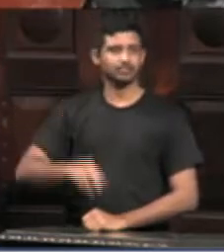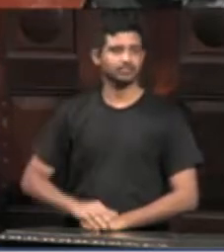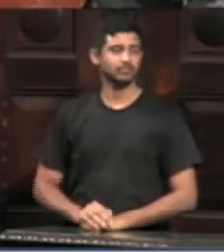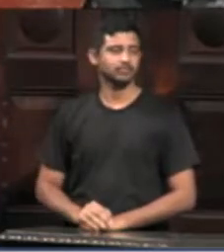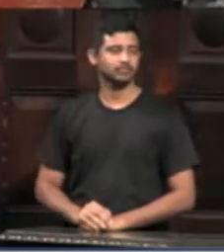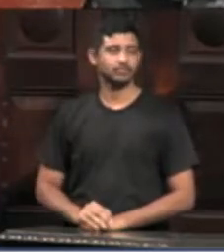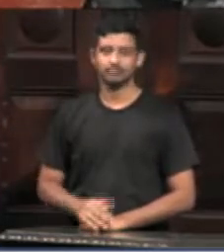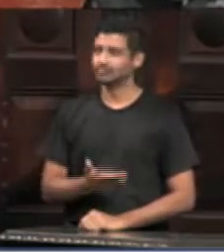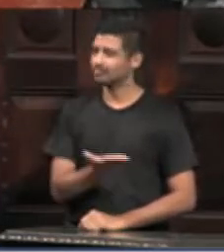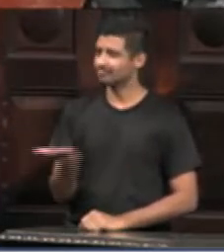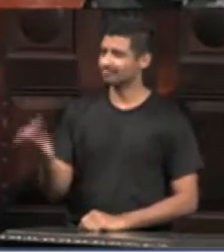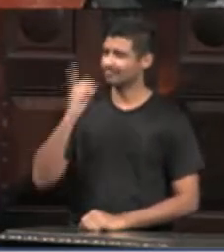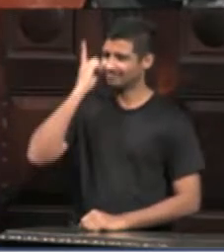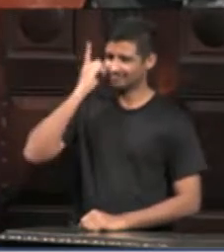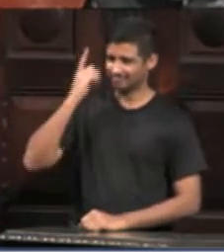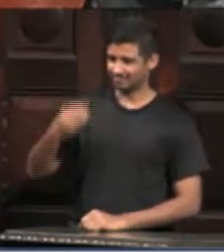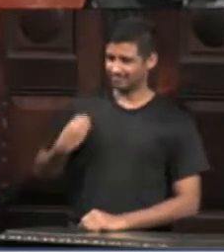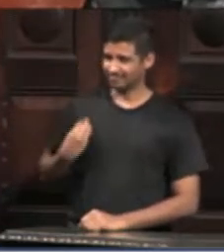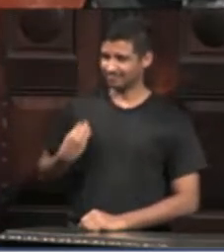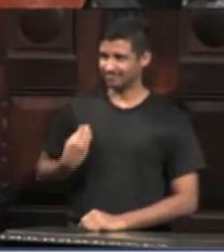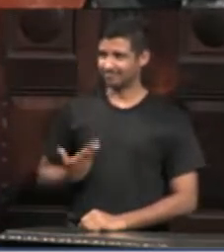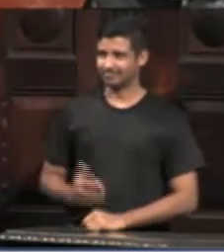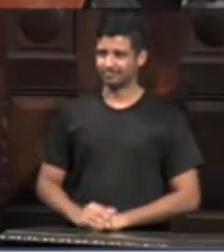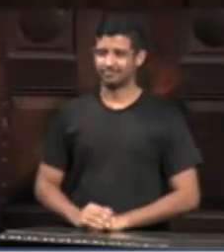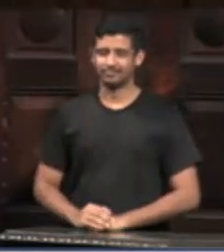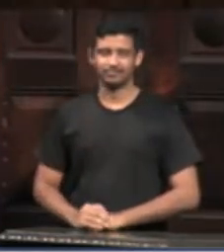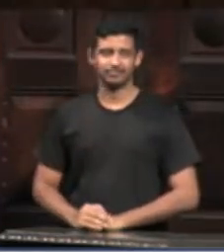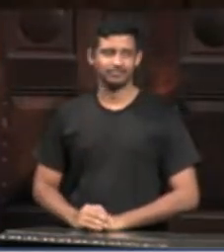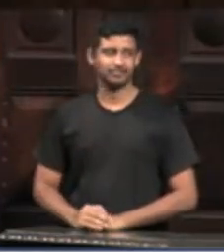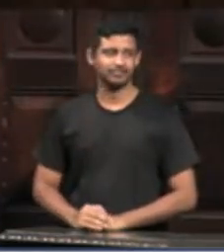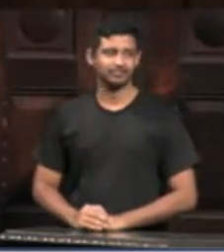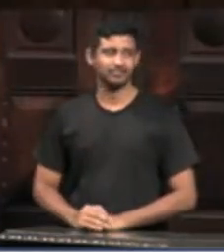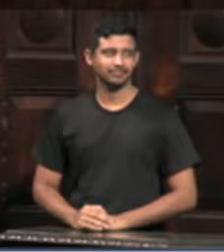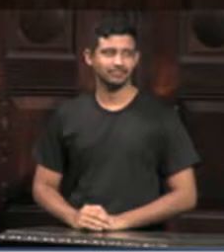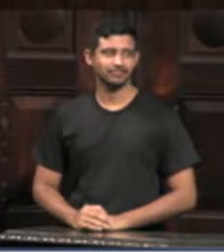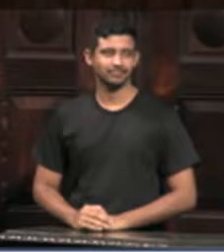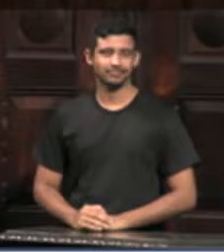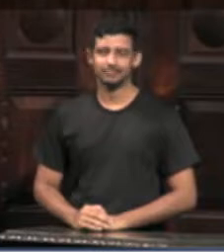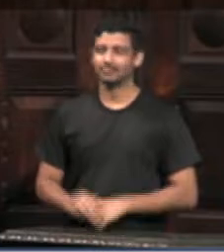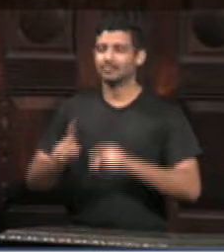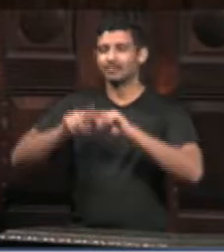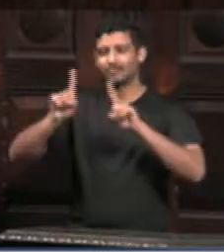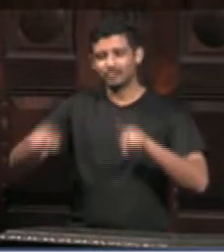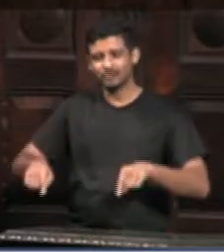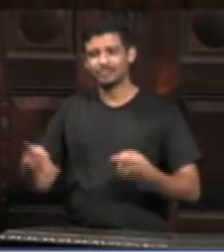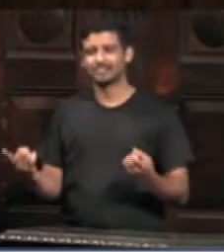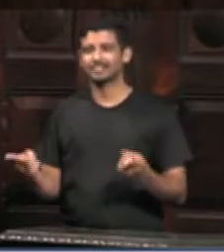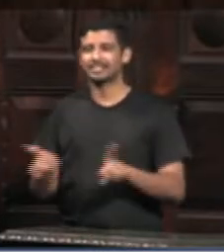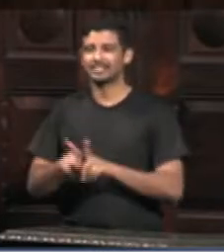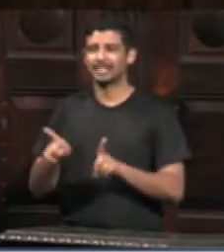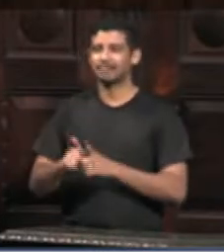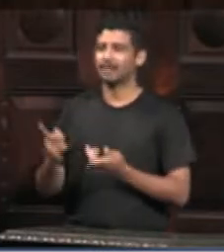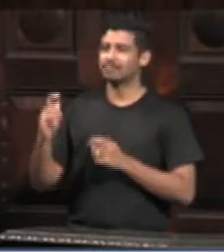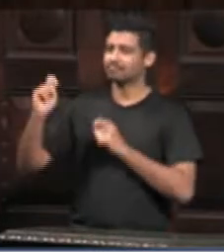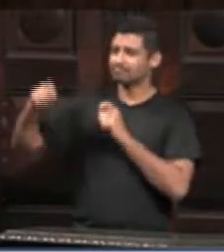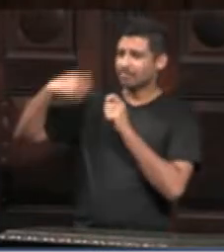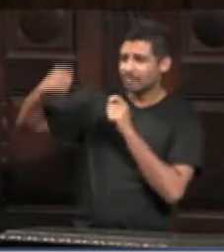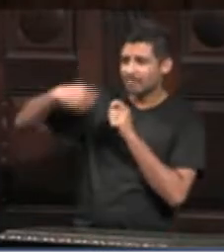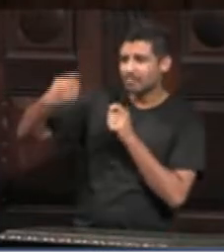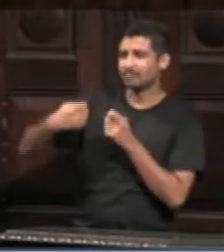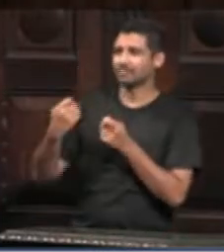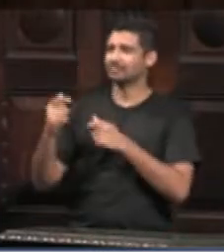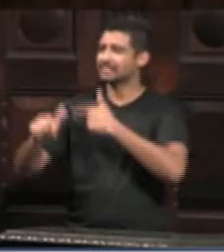senhores deputados presentes, senhoras deputadas presentes, funcionários, imprensa, companheiros